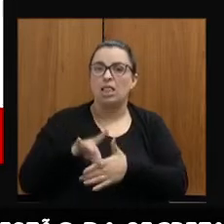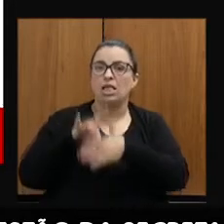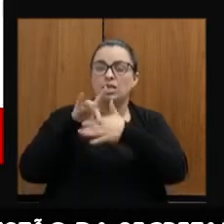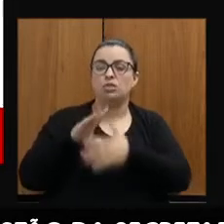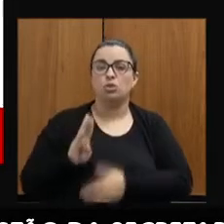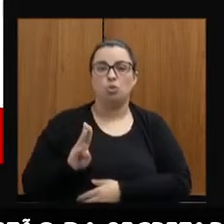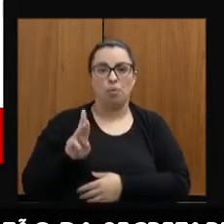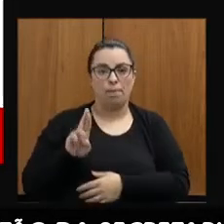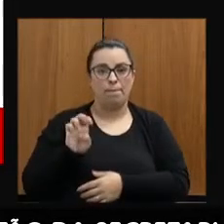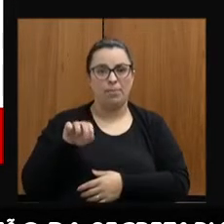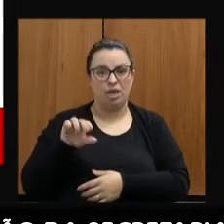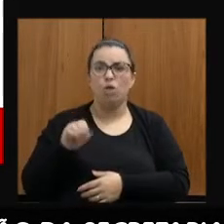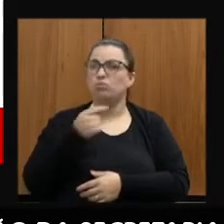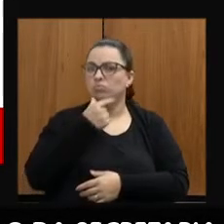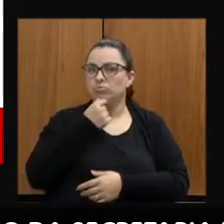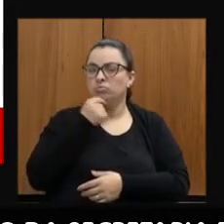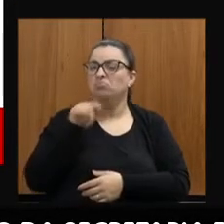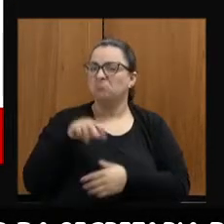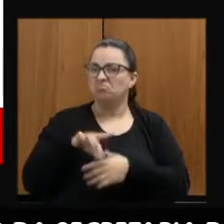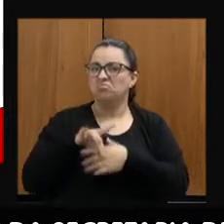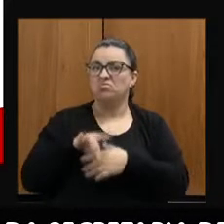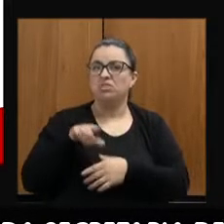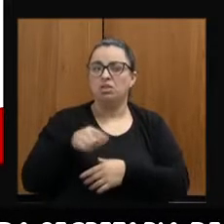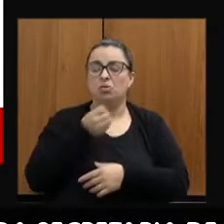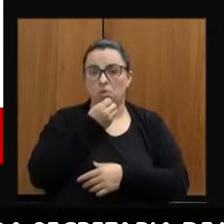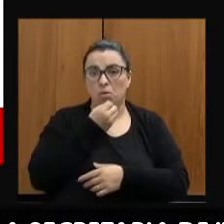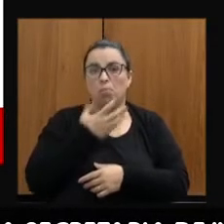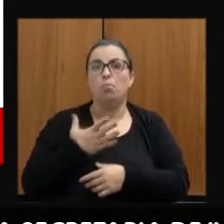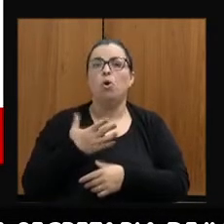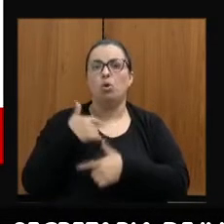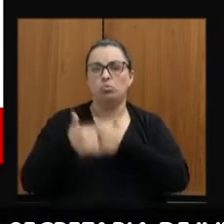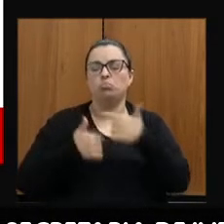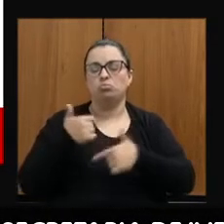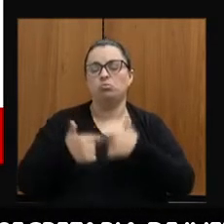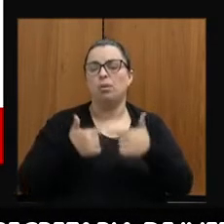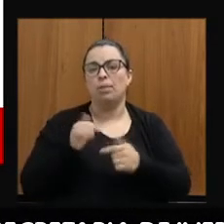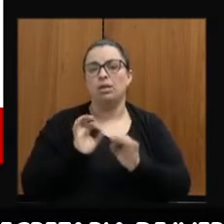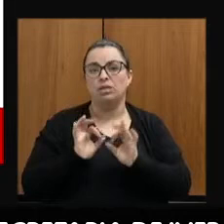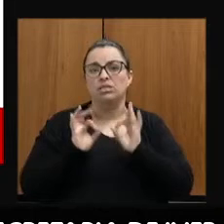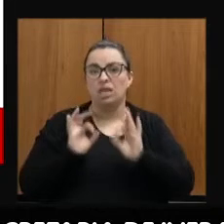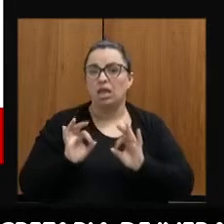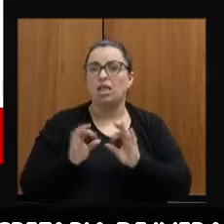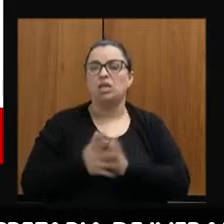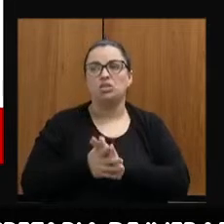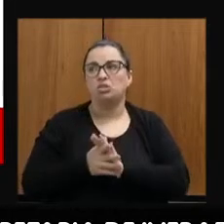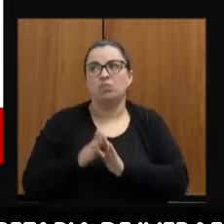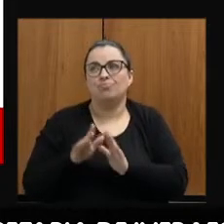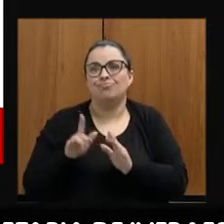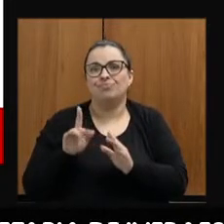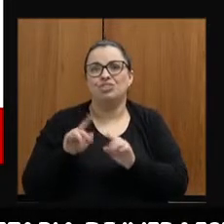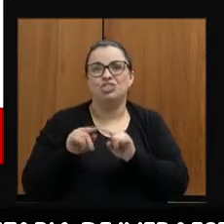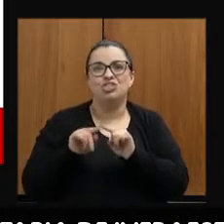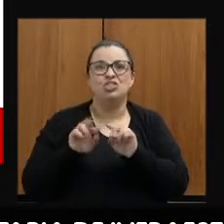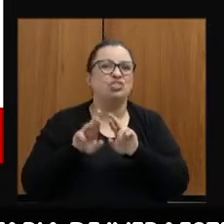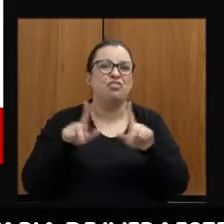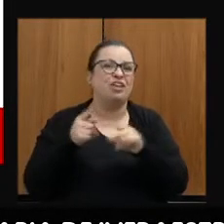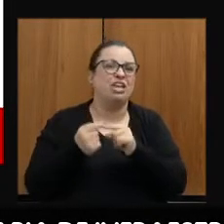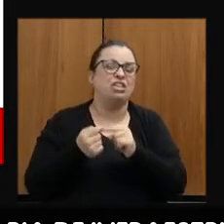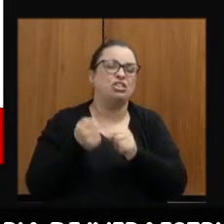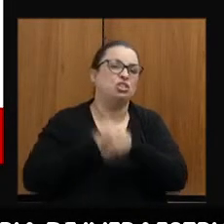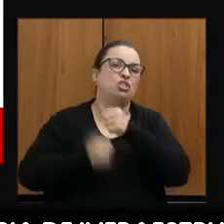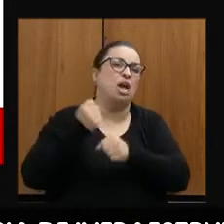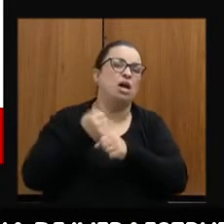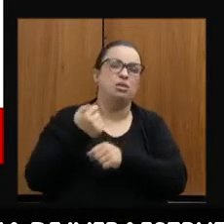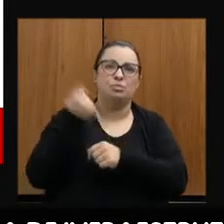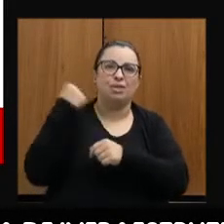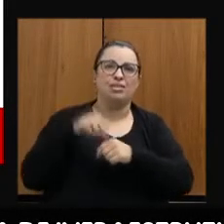que é muito superior à média de outras outros anos né Isso é enrolação